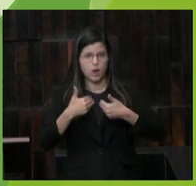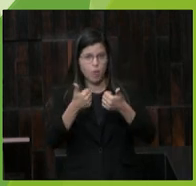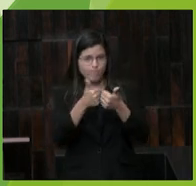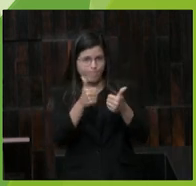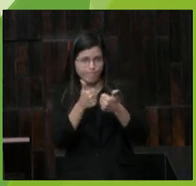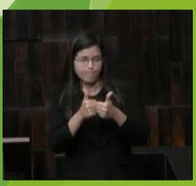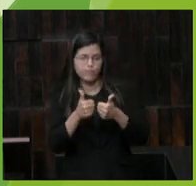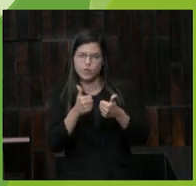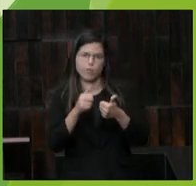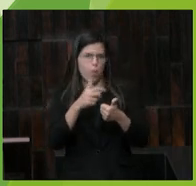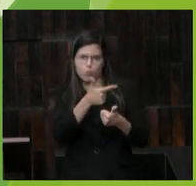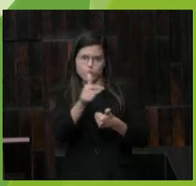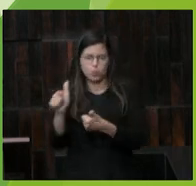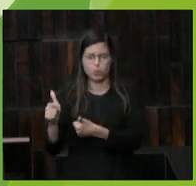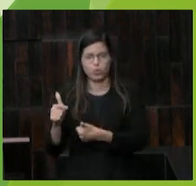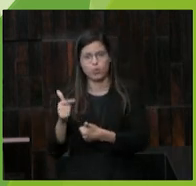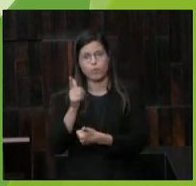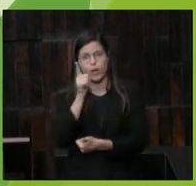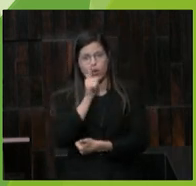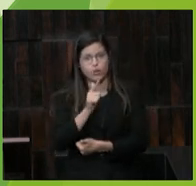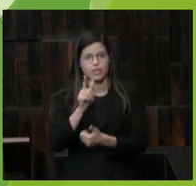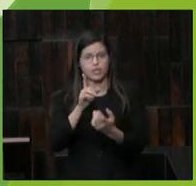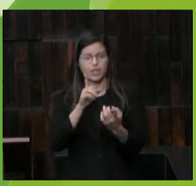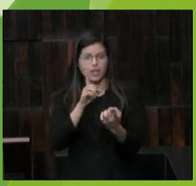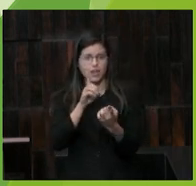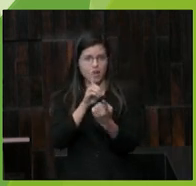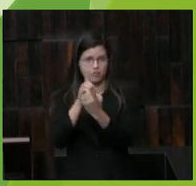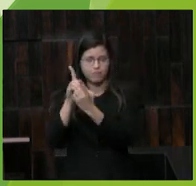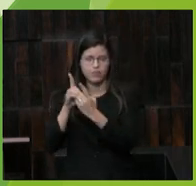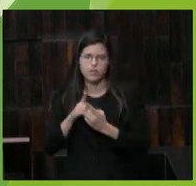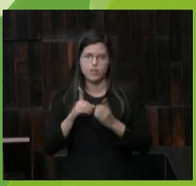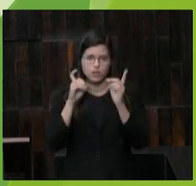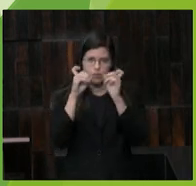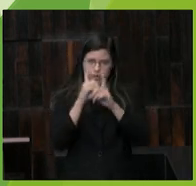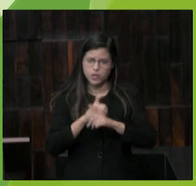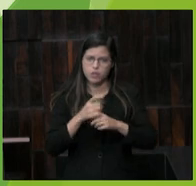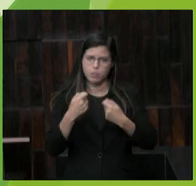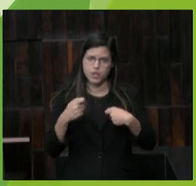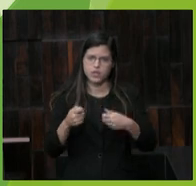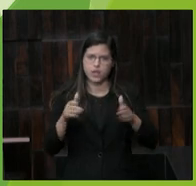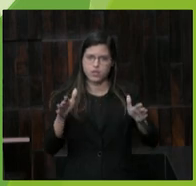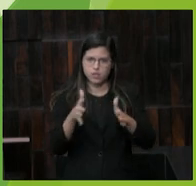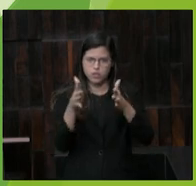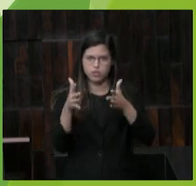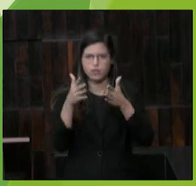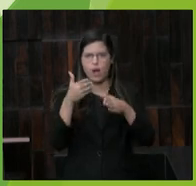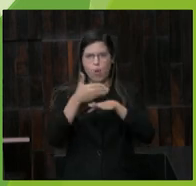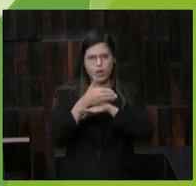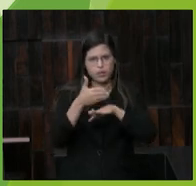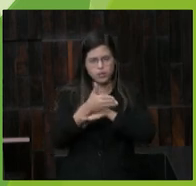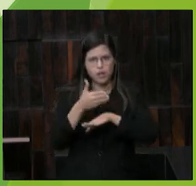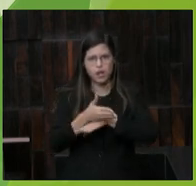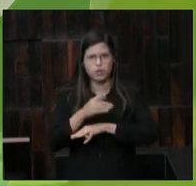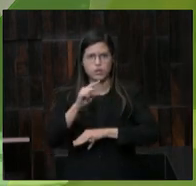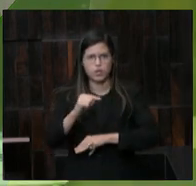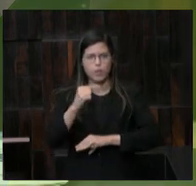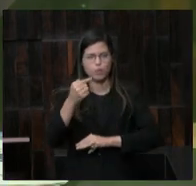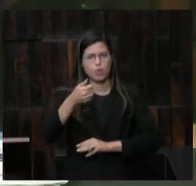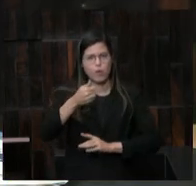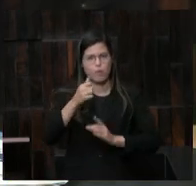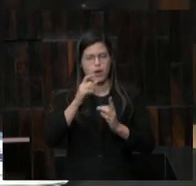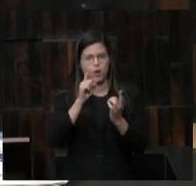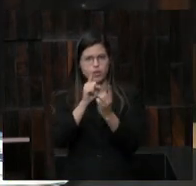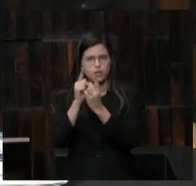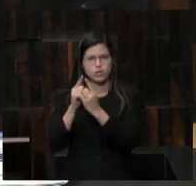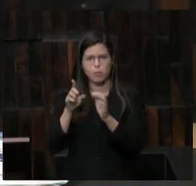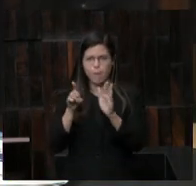já é uma barreira, né? Então, como nós, a gente tem que promover o acesso à justiça, a gente opta muito, depois do primeiro atendimento, a gente pergunta se a pessoa